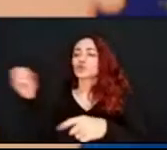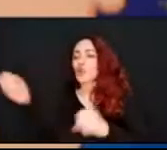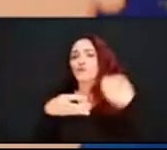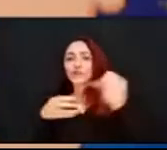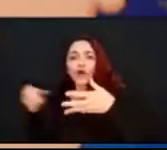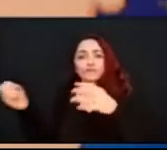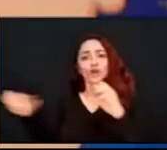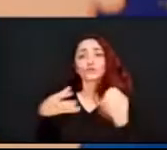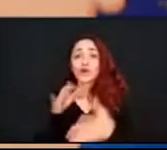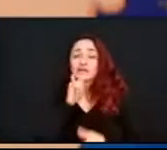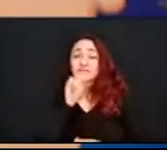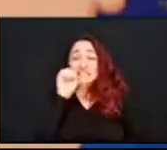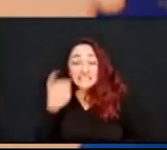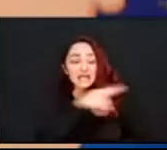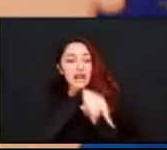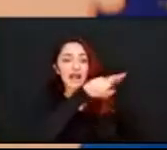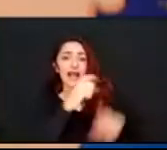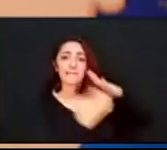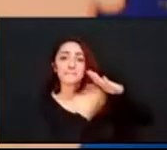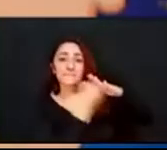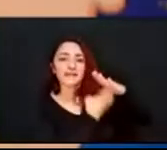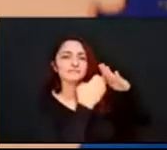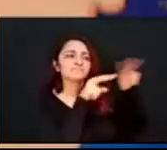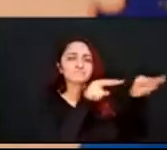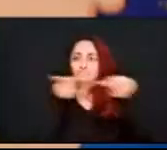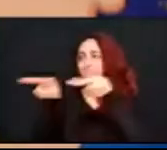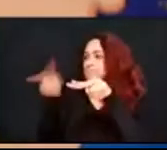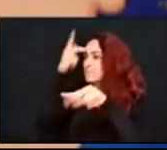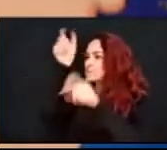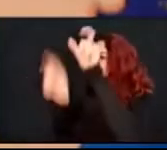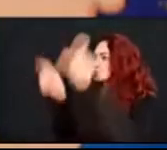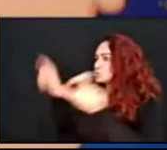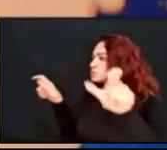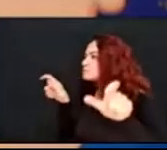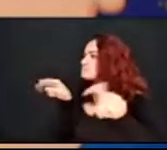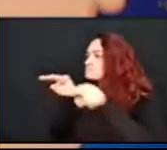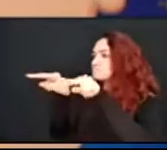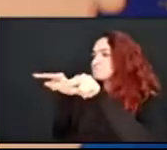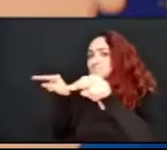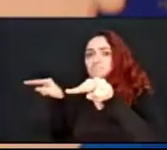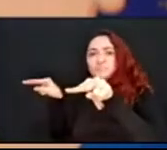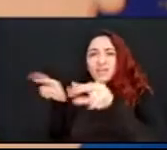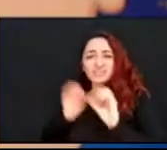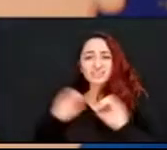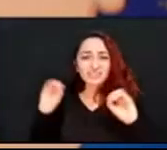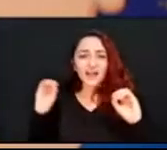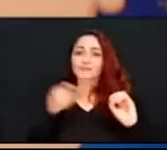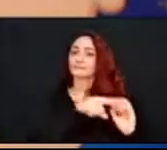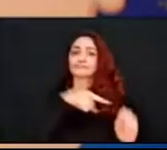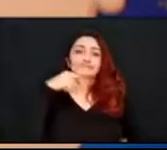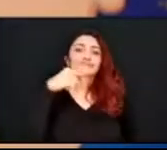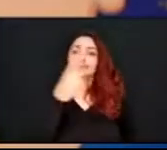e não olharem para pessoas porque no fim dessa conversa falar de diversidade a falar sobre gente